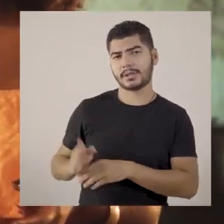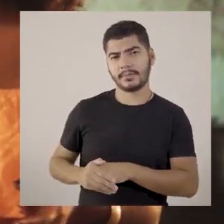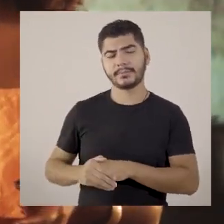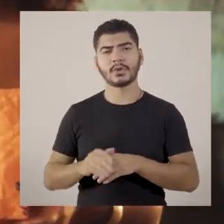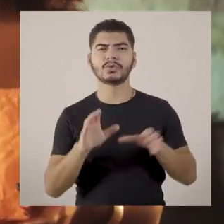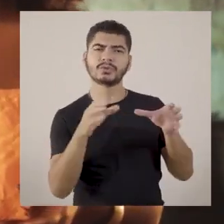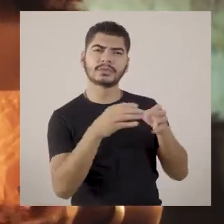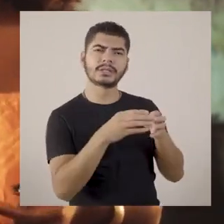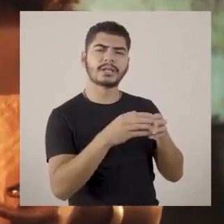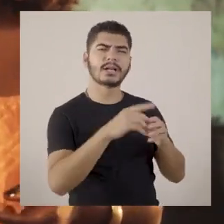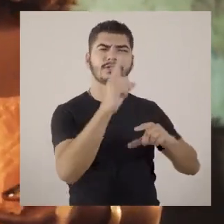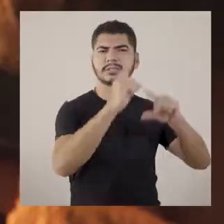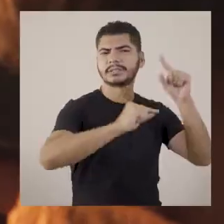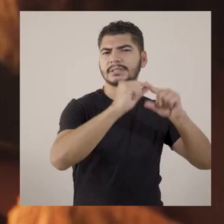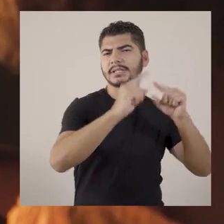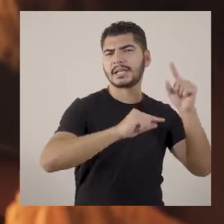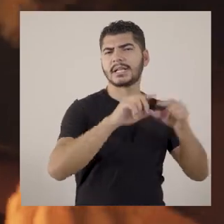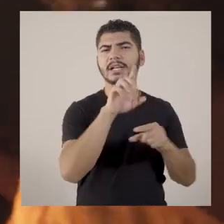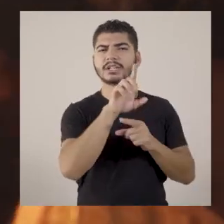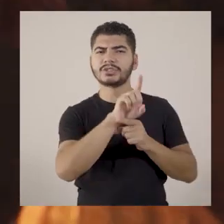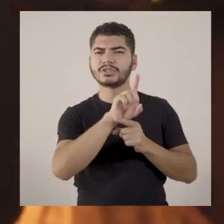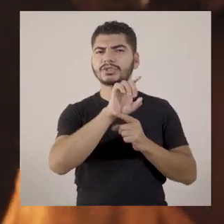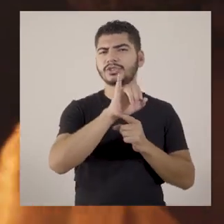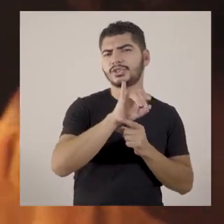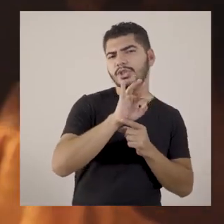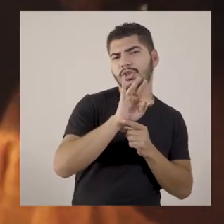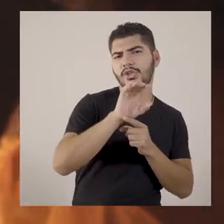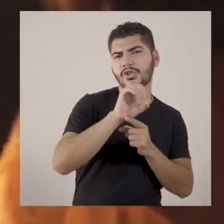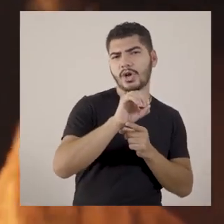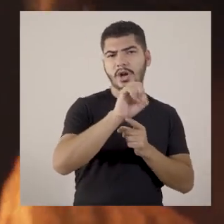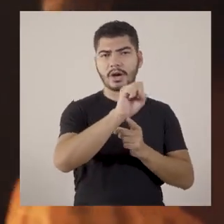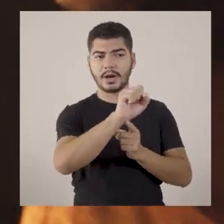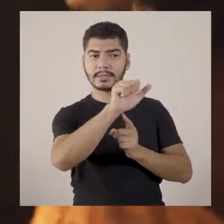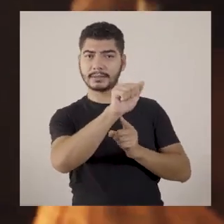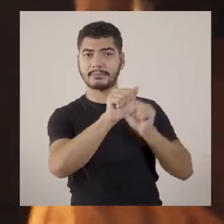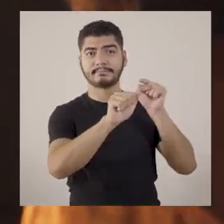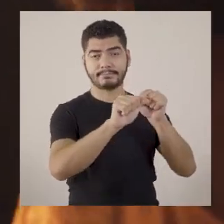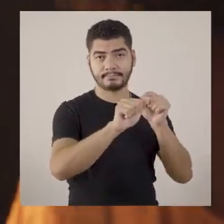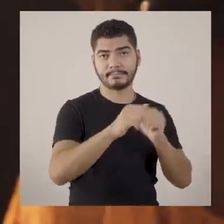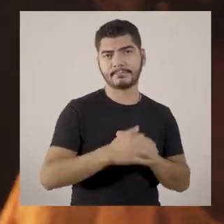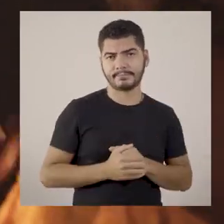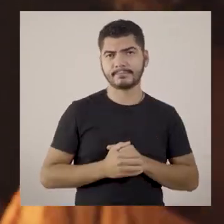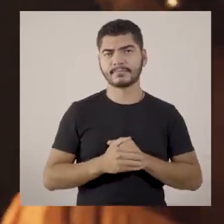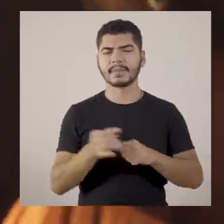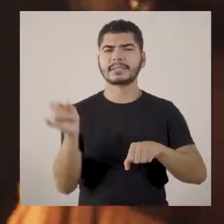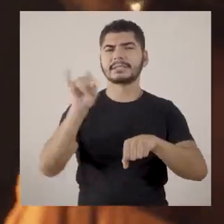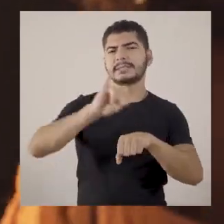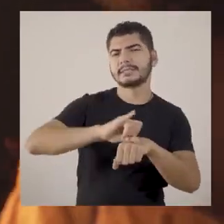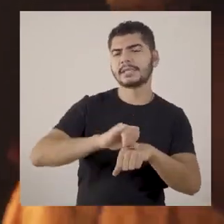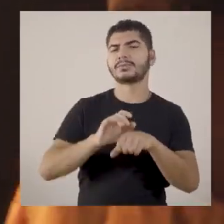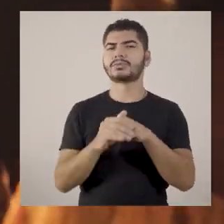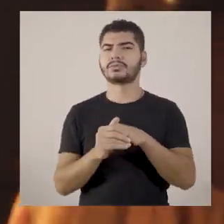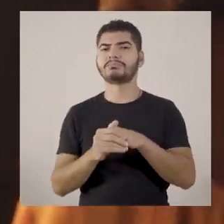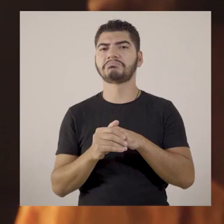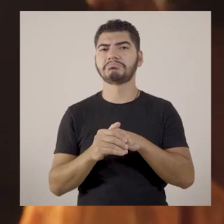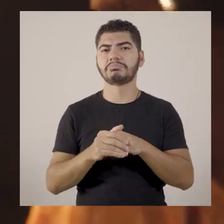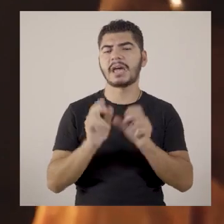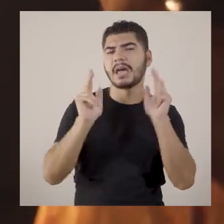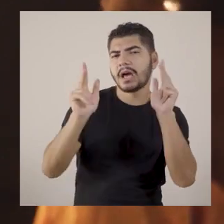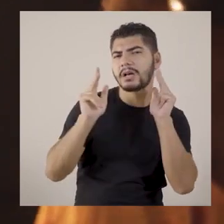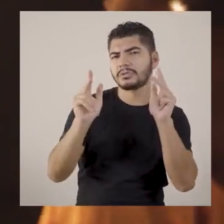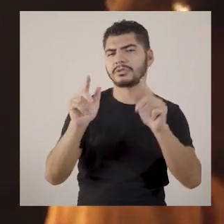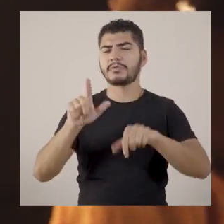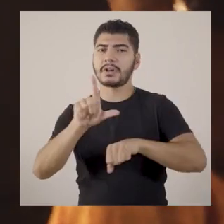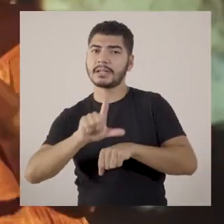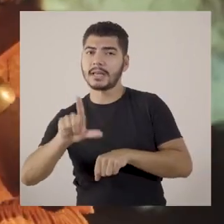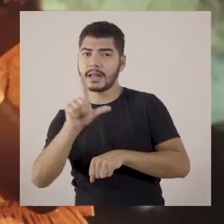Beneficente Estrela, como é o nome? Estrela? Ditosa, Sociedade Beneficente Estrela Ditosa. O Centro Recreativo e Literário